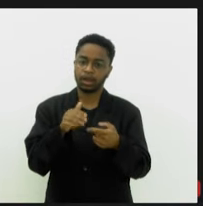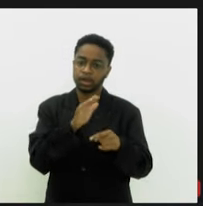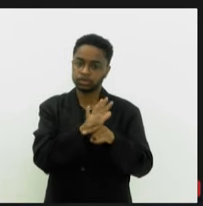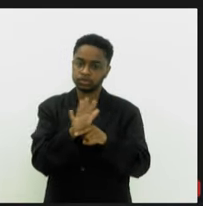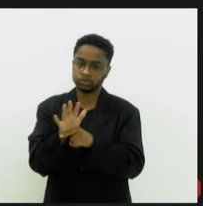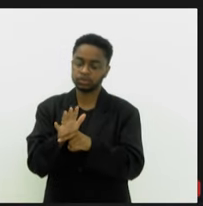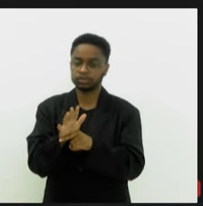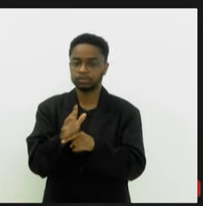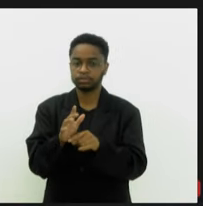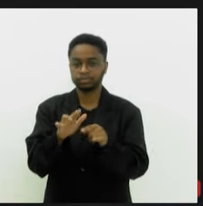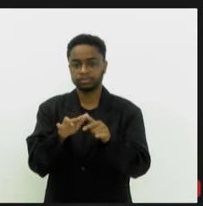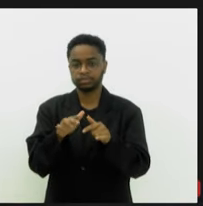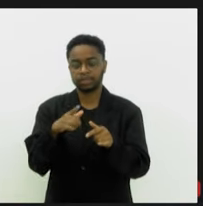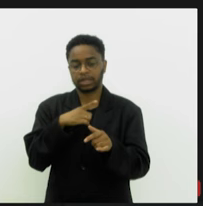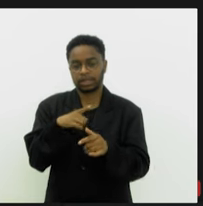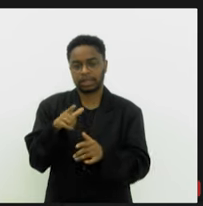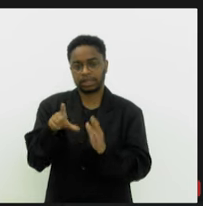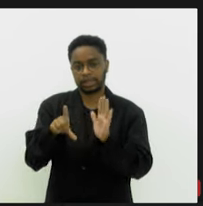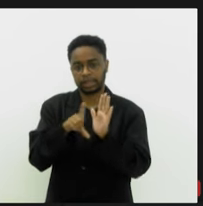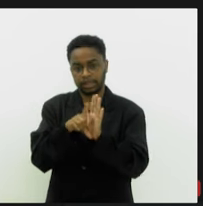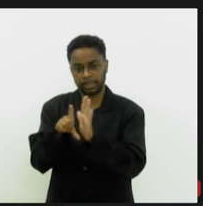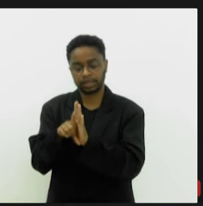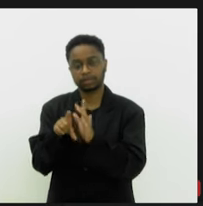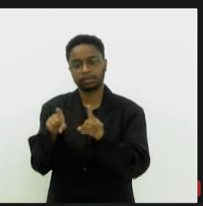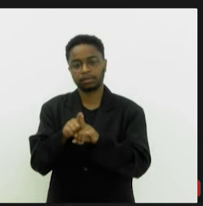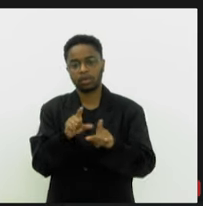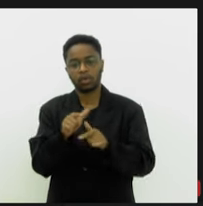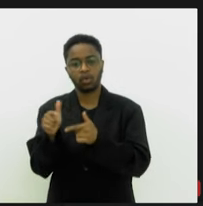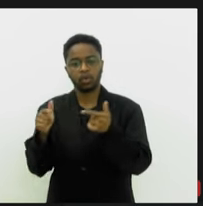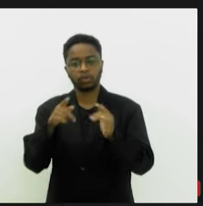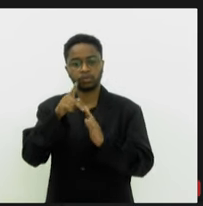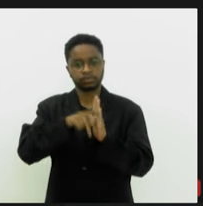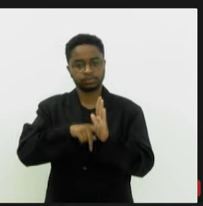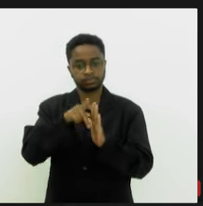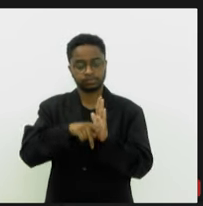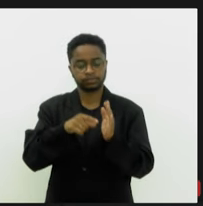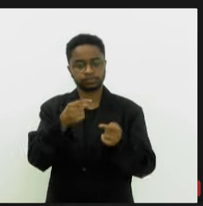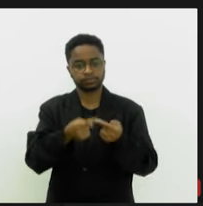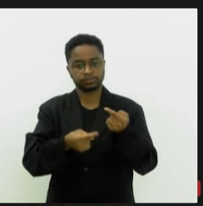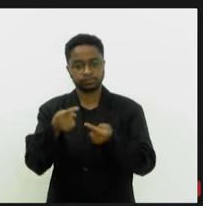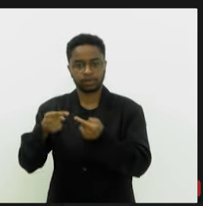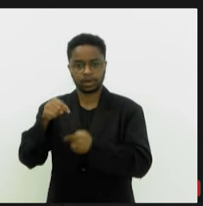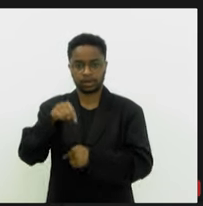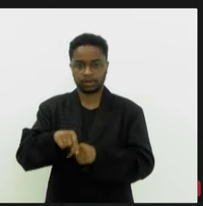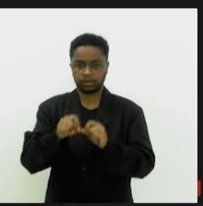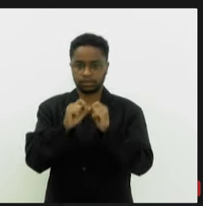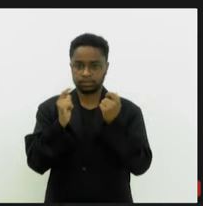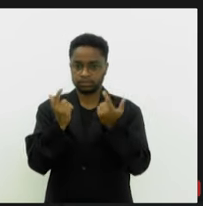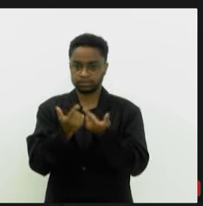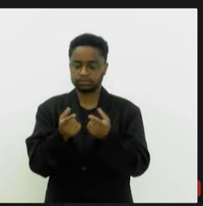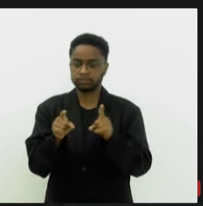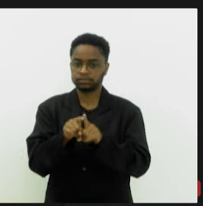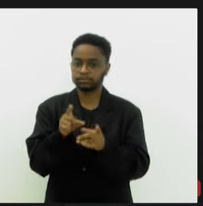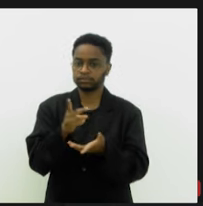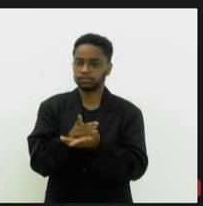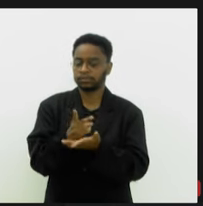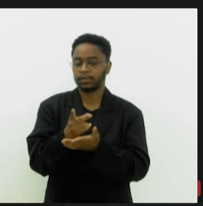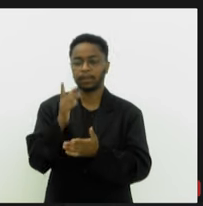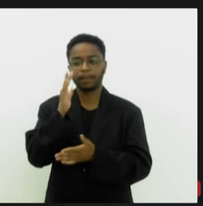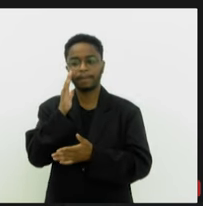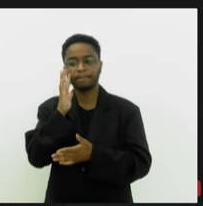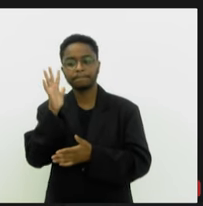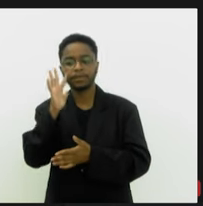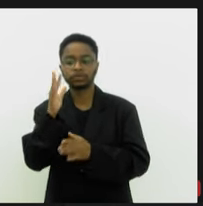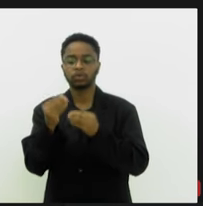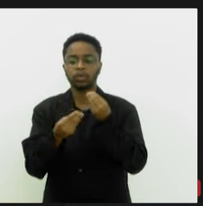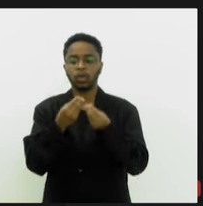de leis já em vigor e de outros projetos que tramitam na casa, né, sempre pensando na melhoria da condição